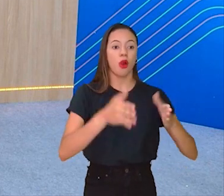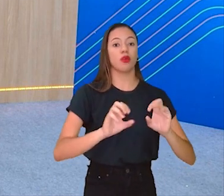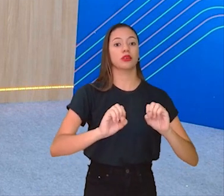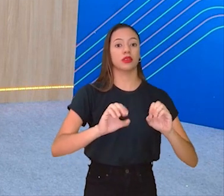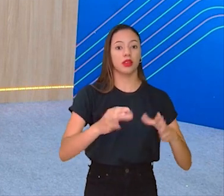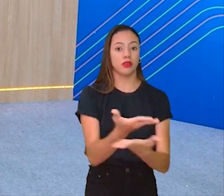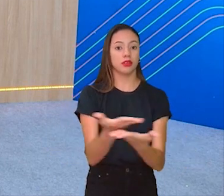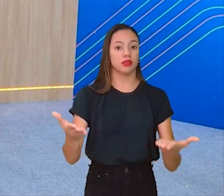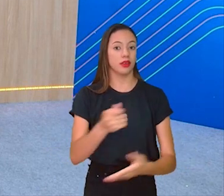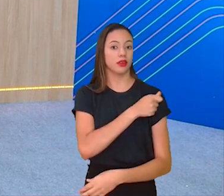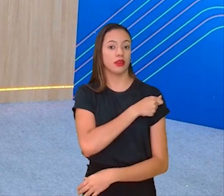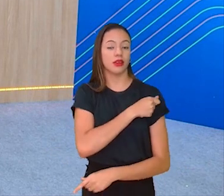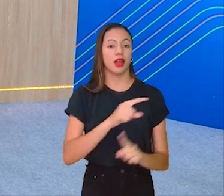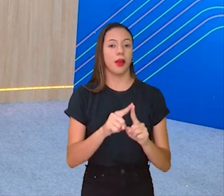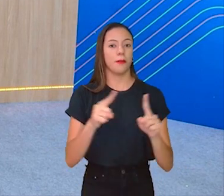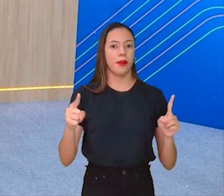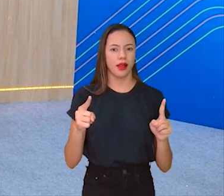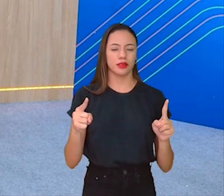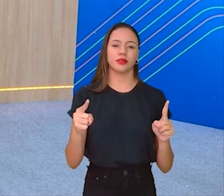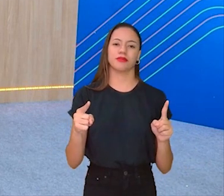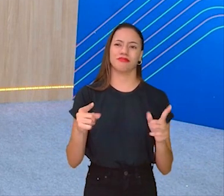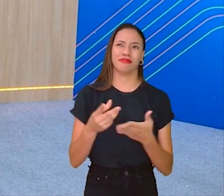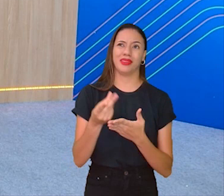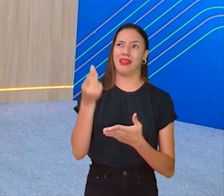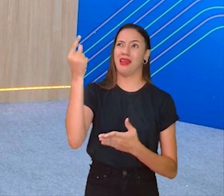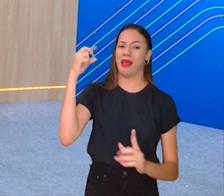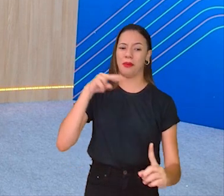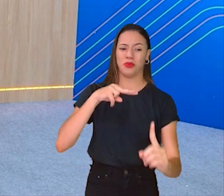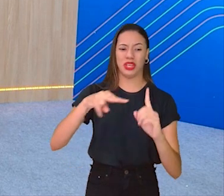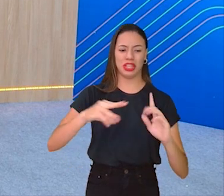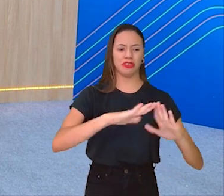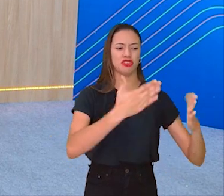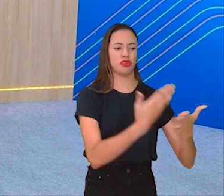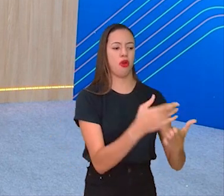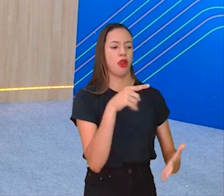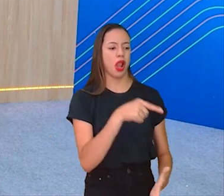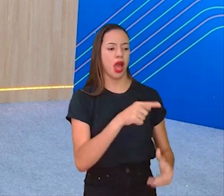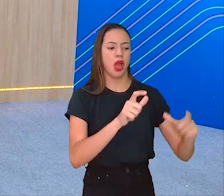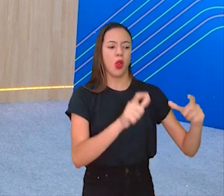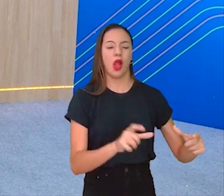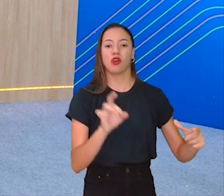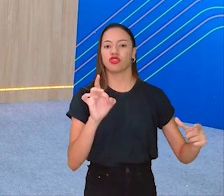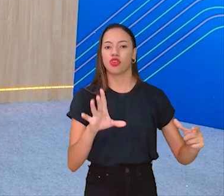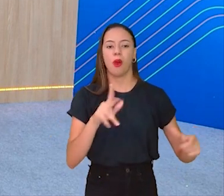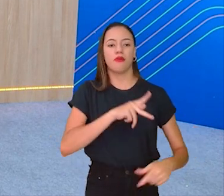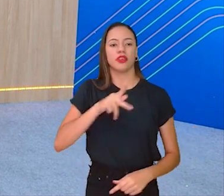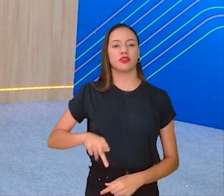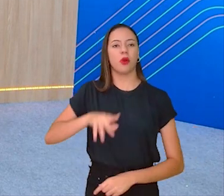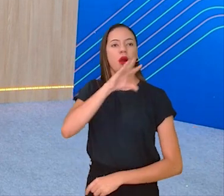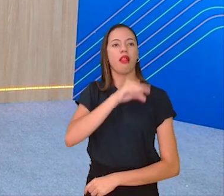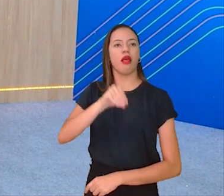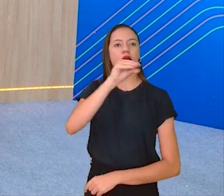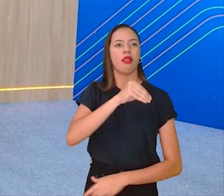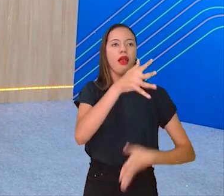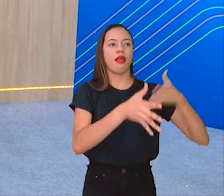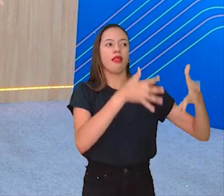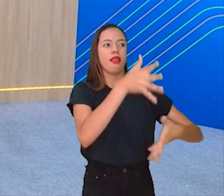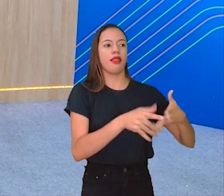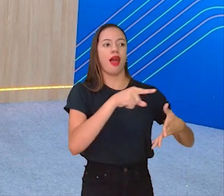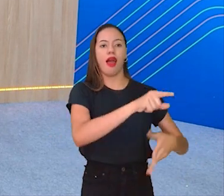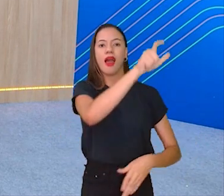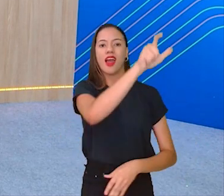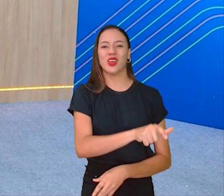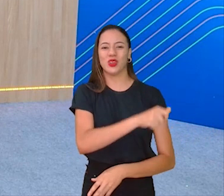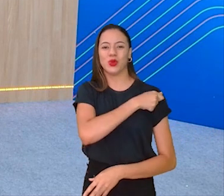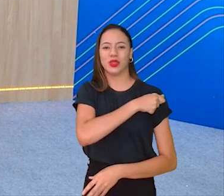estudantes. Mas já se passou de muito tempo essa visão de escola, de ser um local em que só o professor fala e o estudante escuta. E a gente